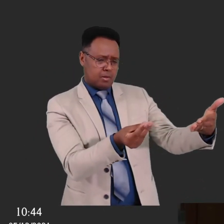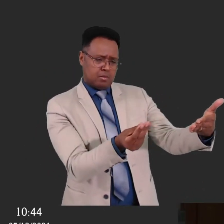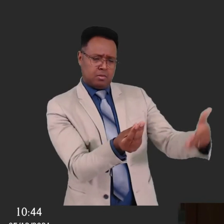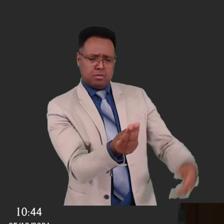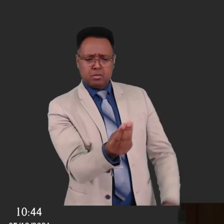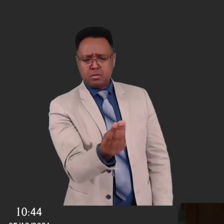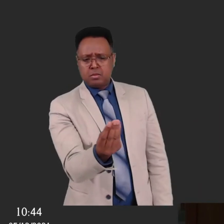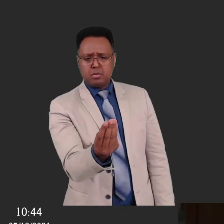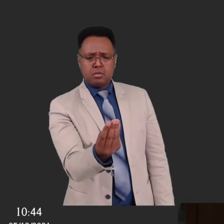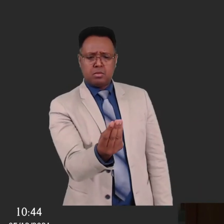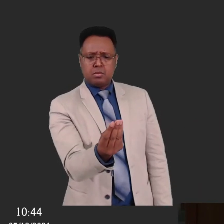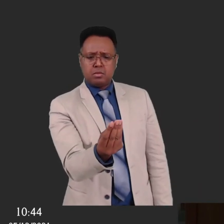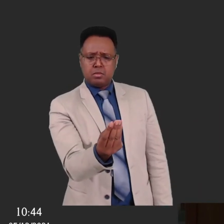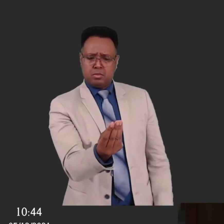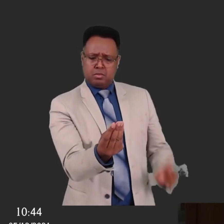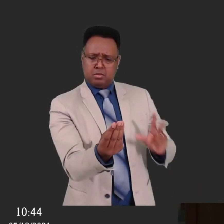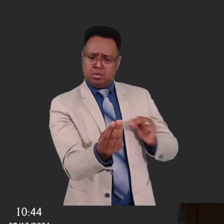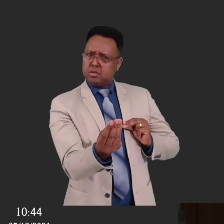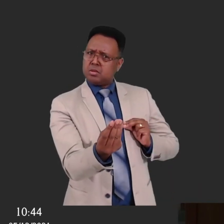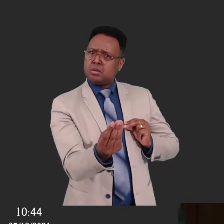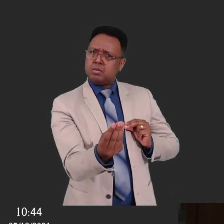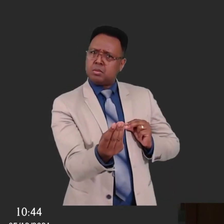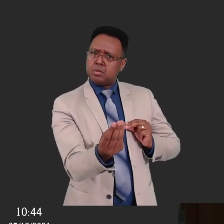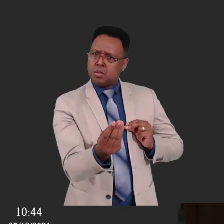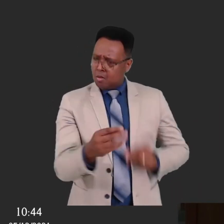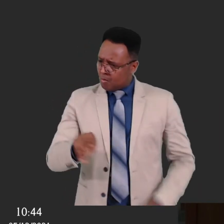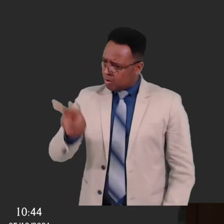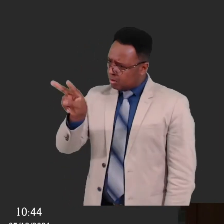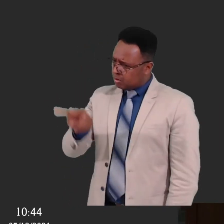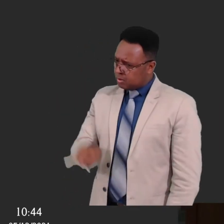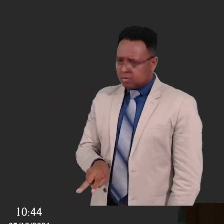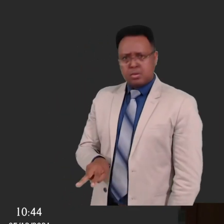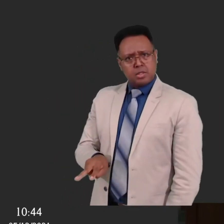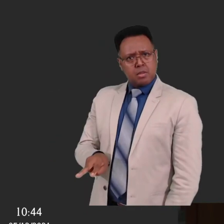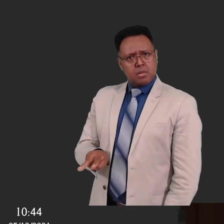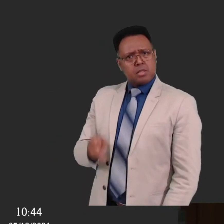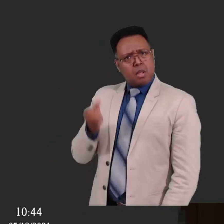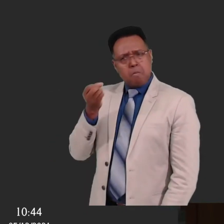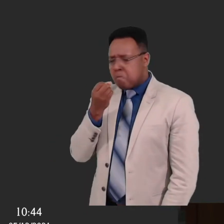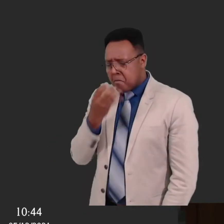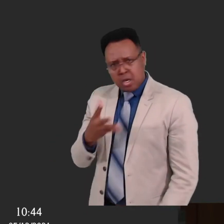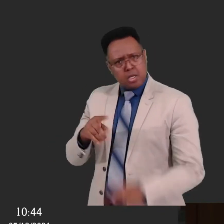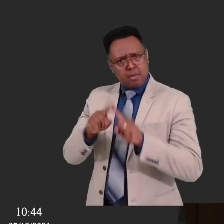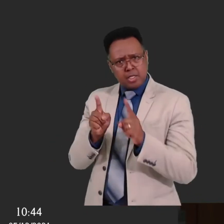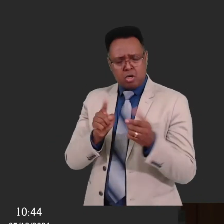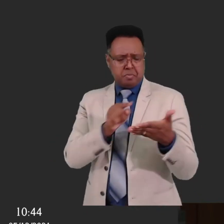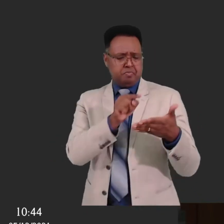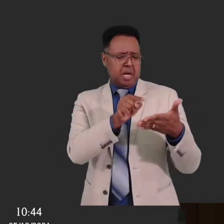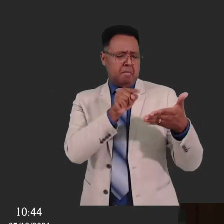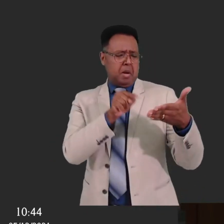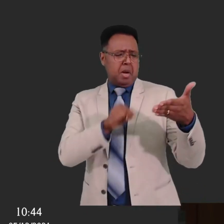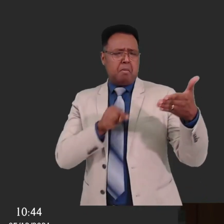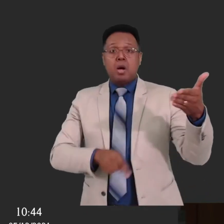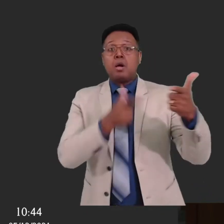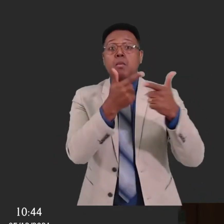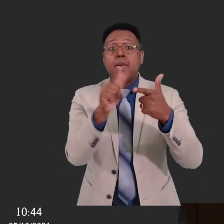estranho. Como é que você pode desse jeito? Parece que está tão bem, mas olha, você tem problema aqui, ali, aqui, assim por diante. E às